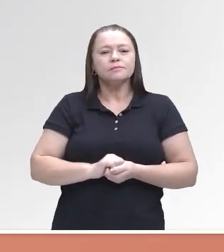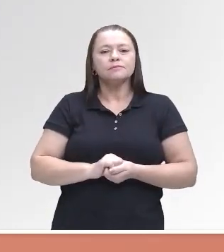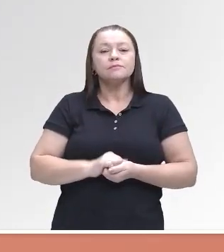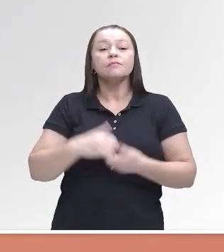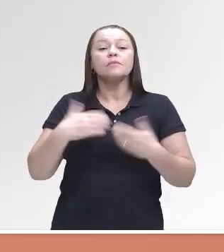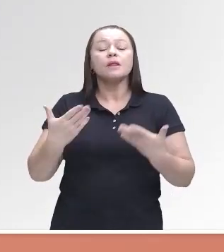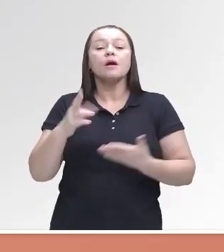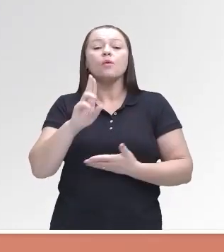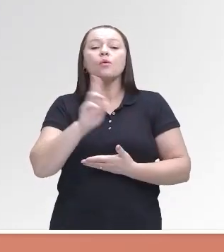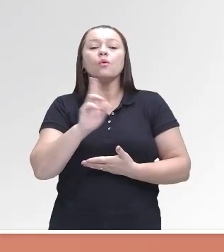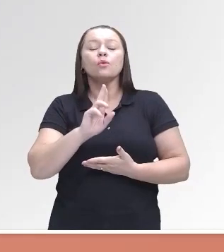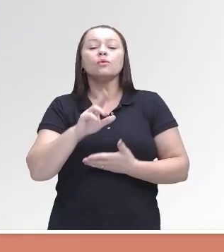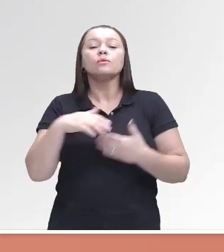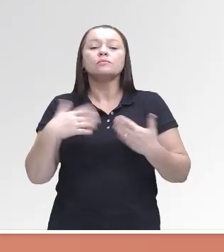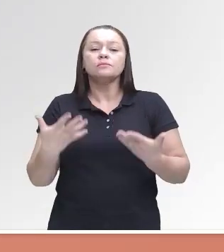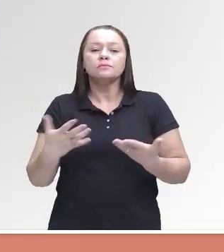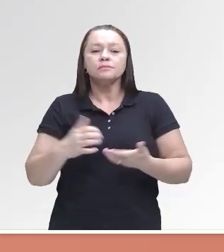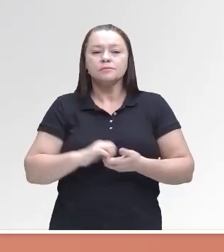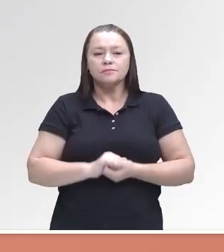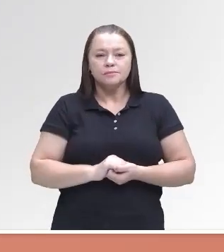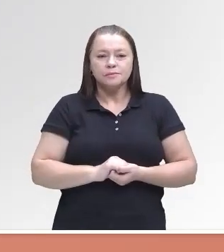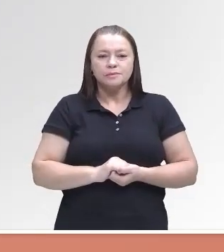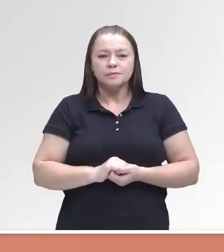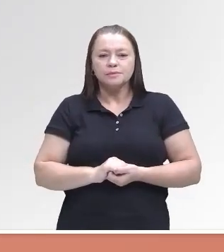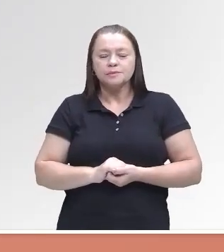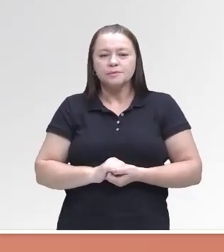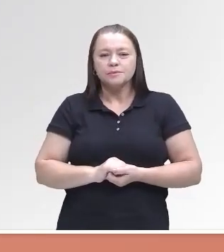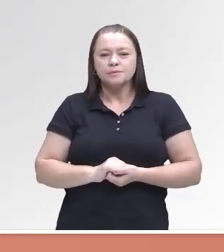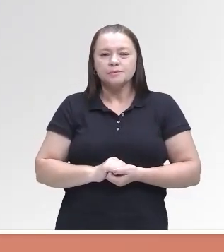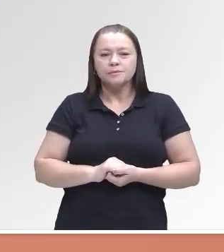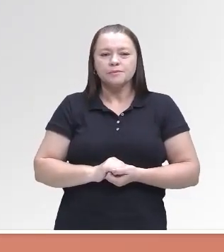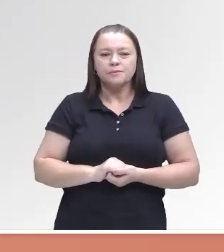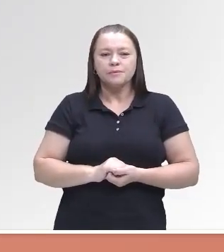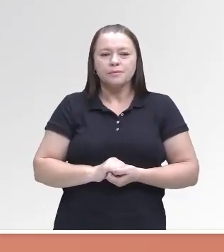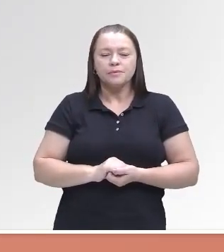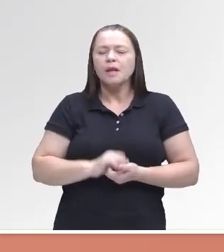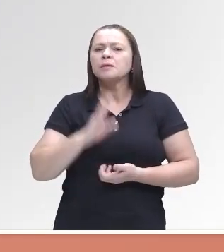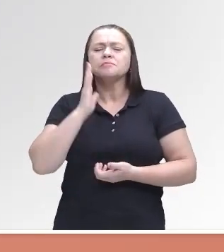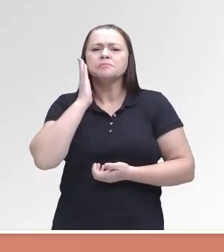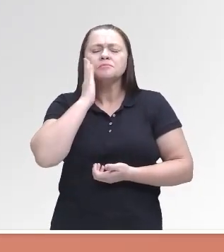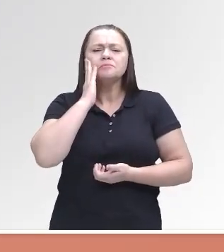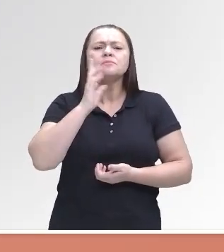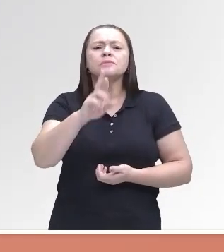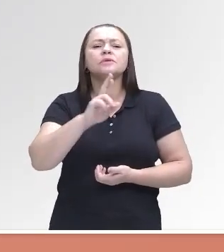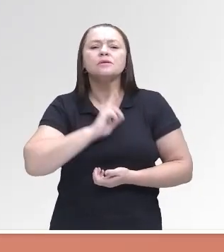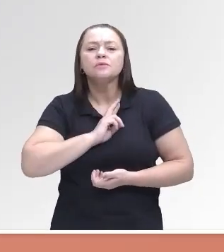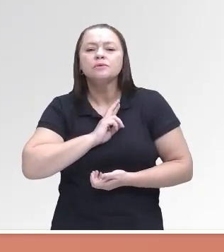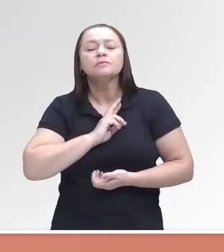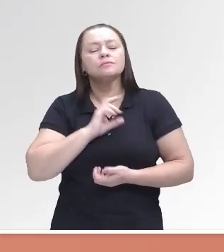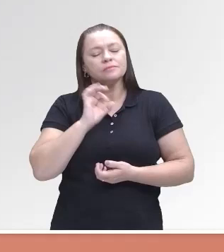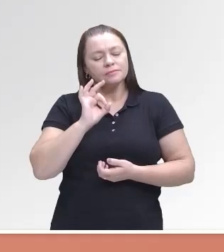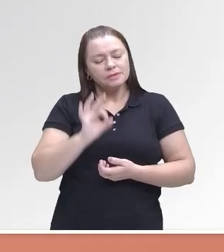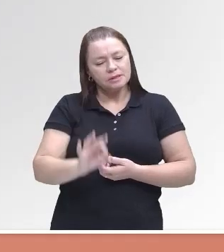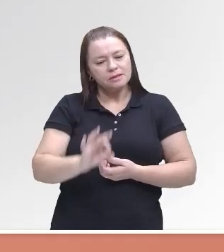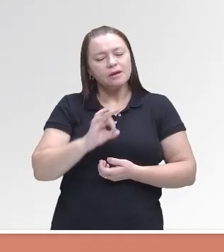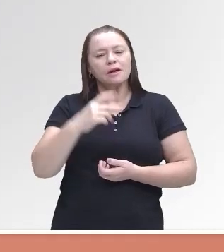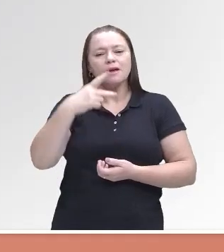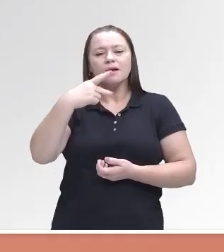Logo, a classificação é o quê? Não entendi? Isso